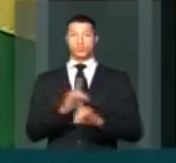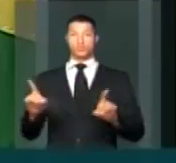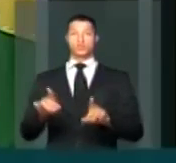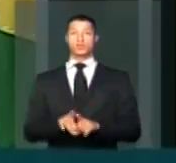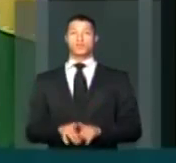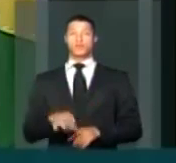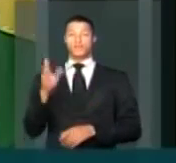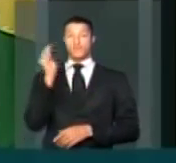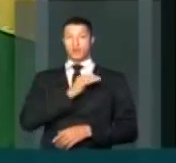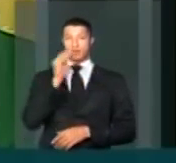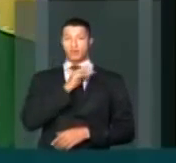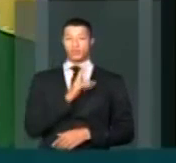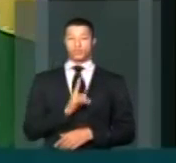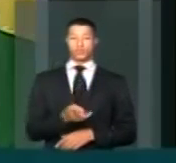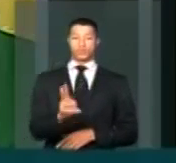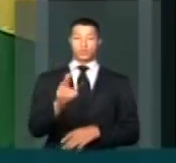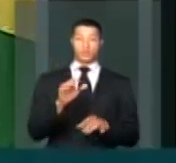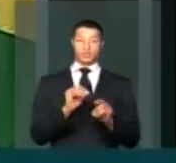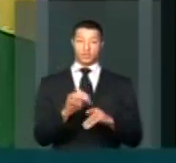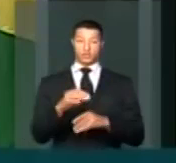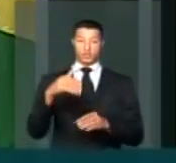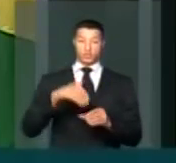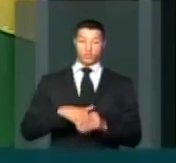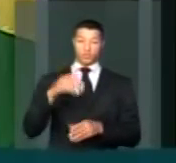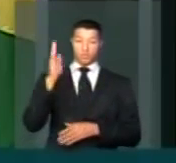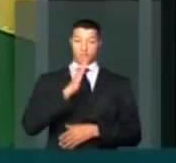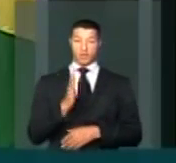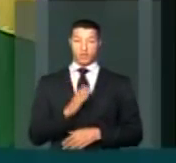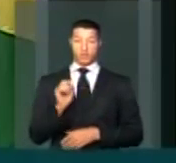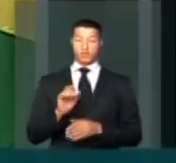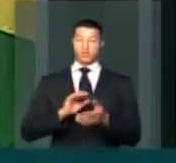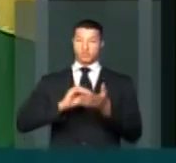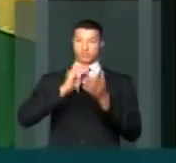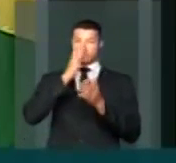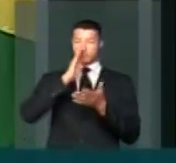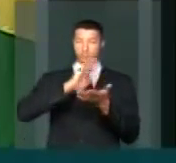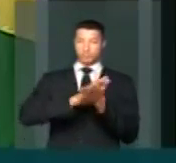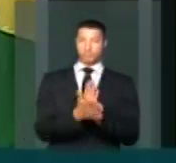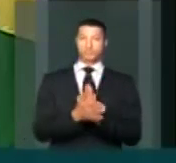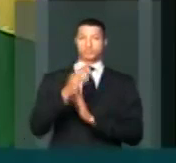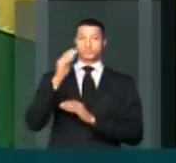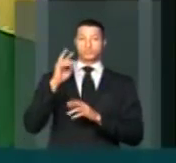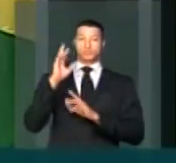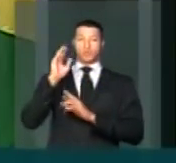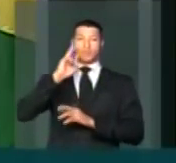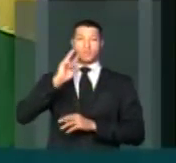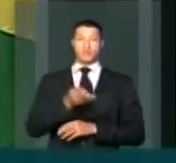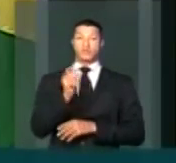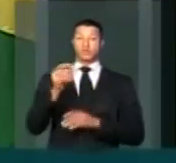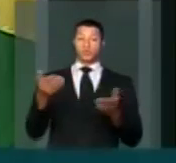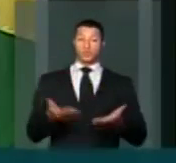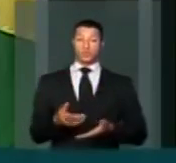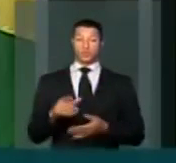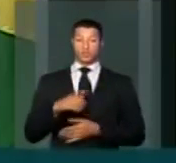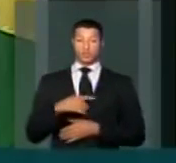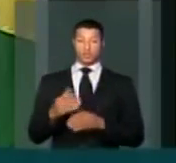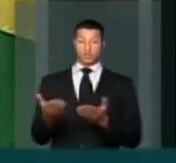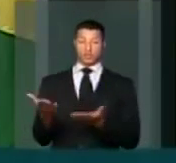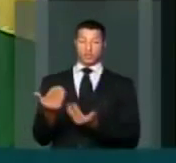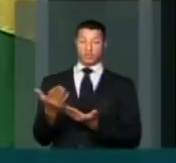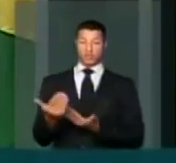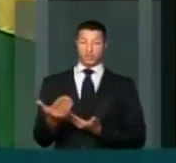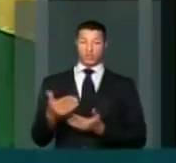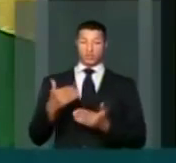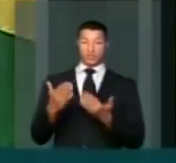o fracasso continuado da educação no Brasil, que exclui e marginaliza os milhões que hoje integram esta